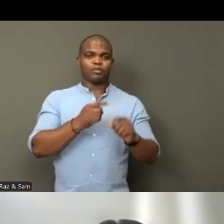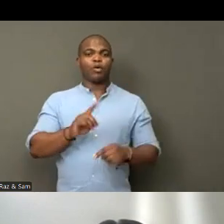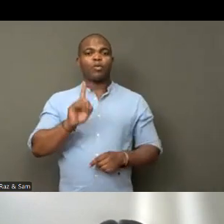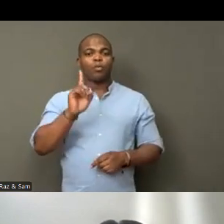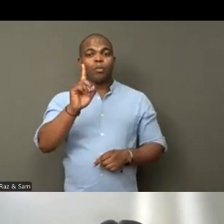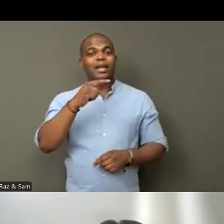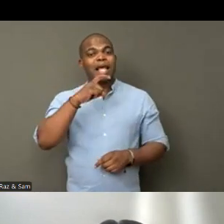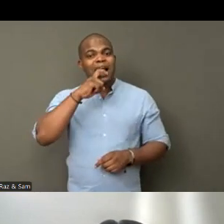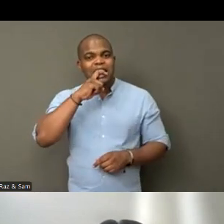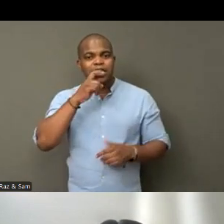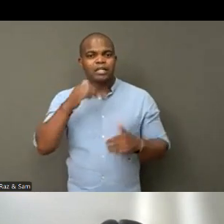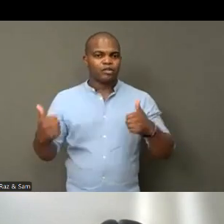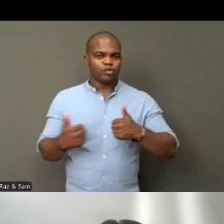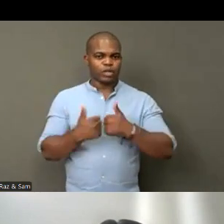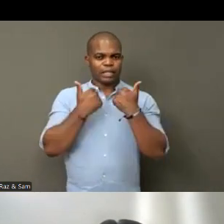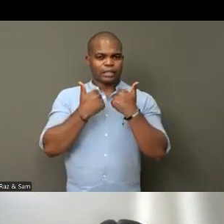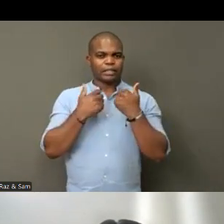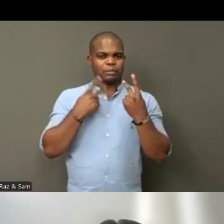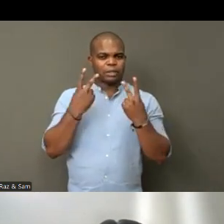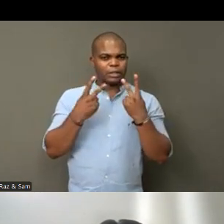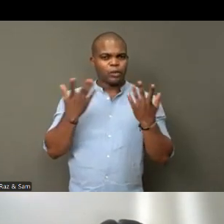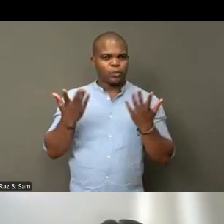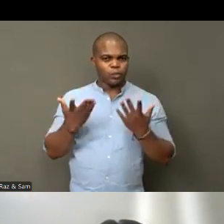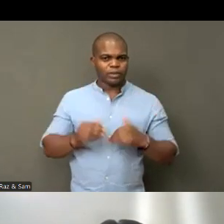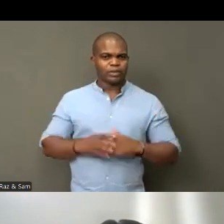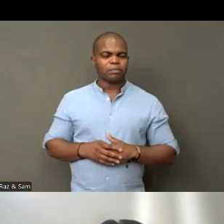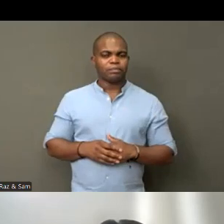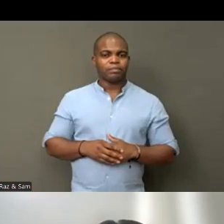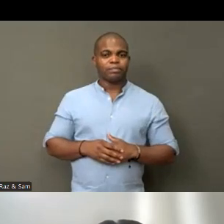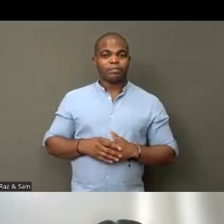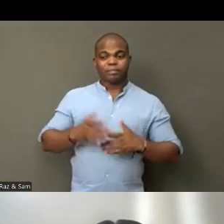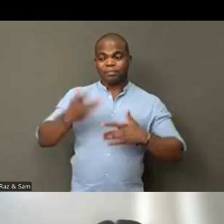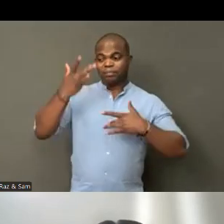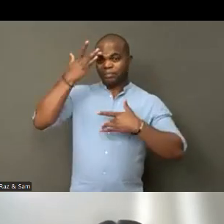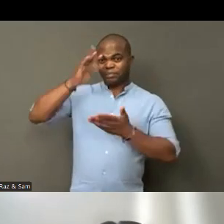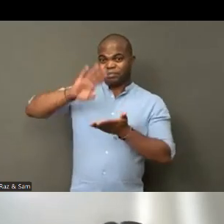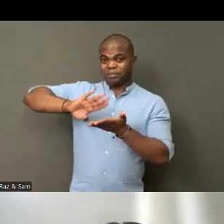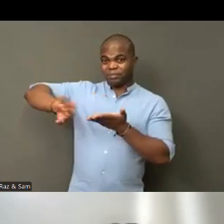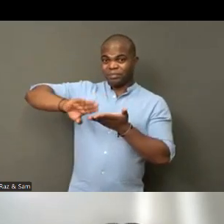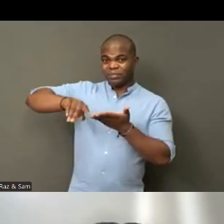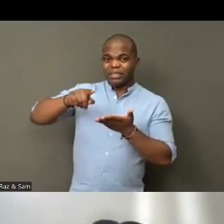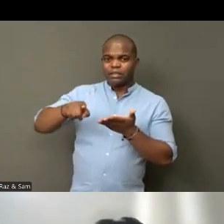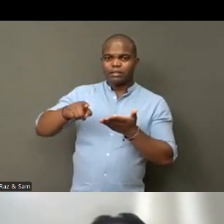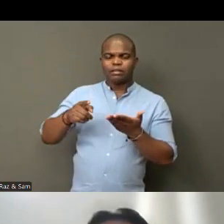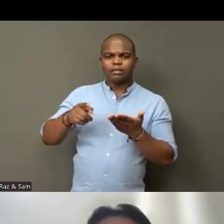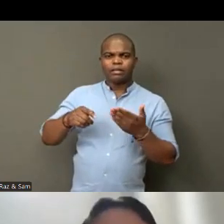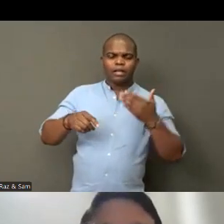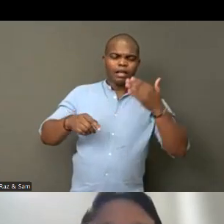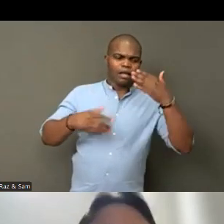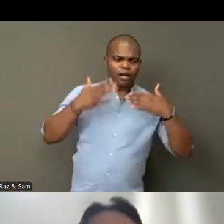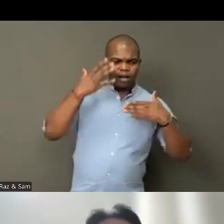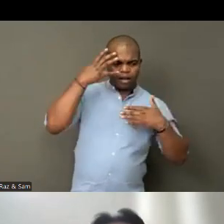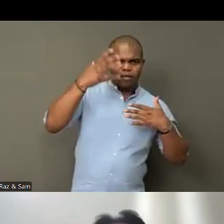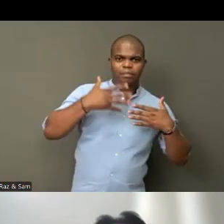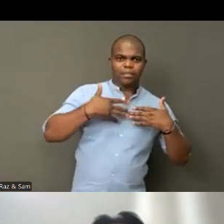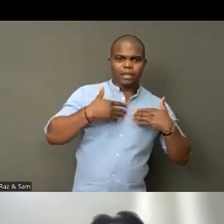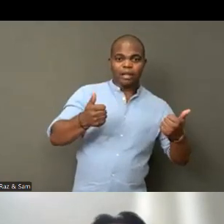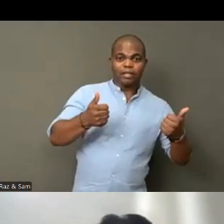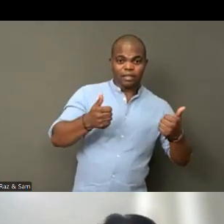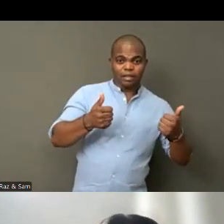vejo para atingir os alvos de eliminação é integrar os programas de saúde pública focados na